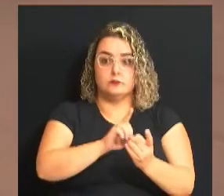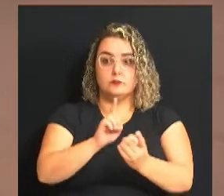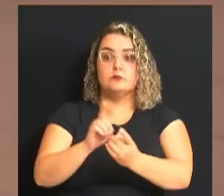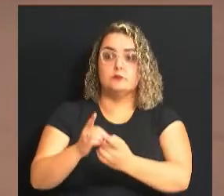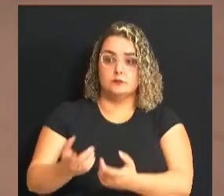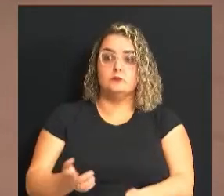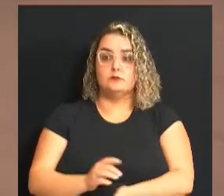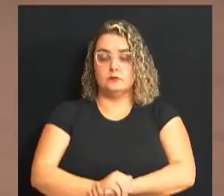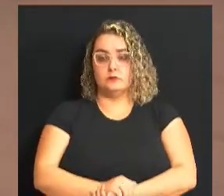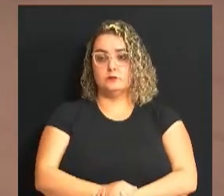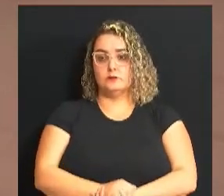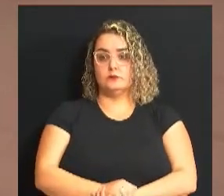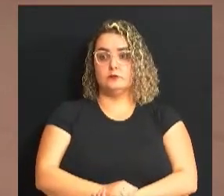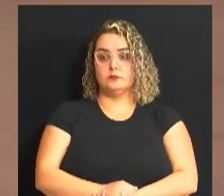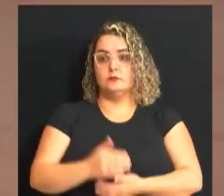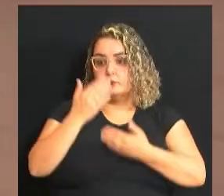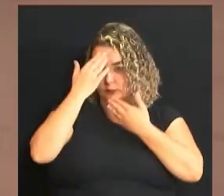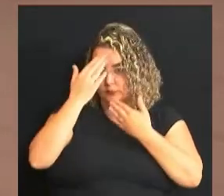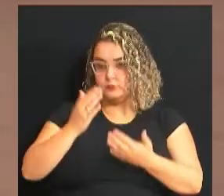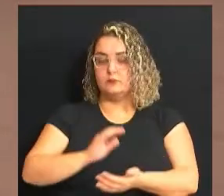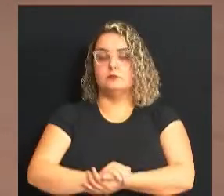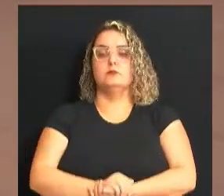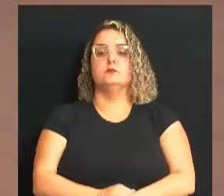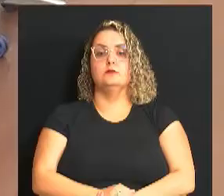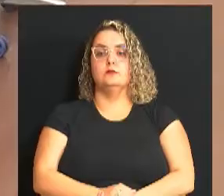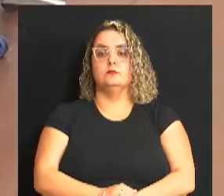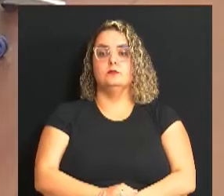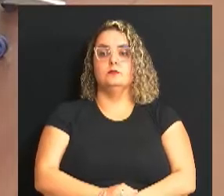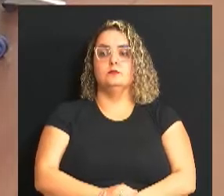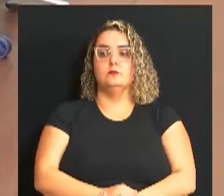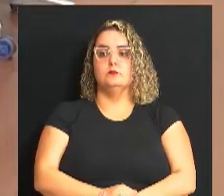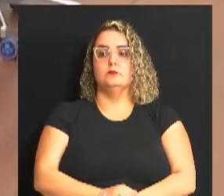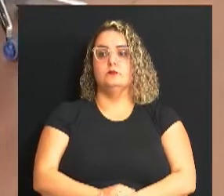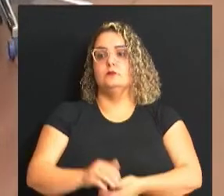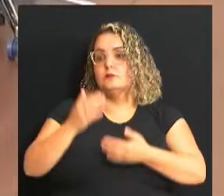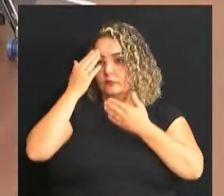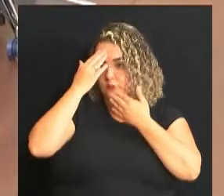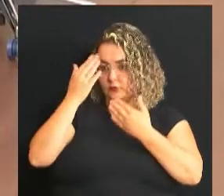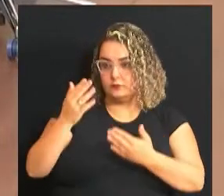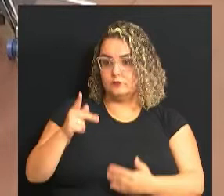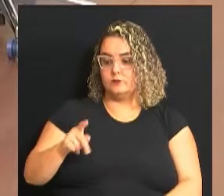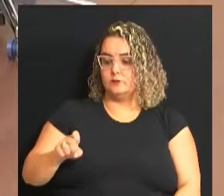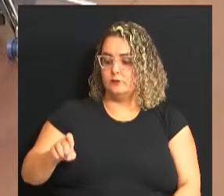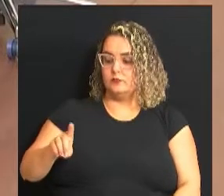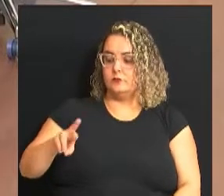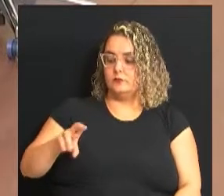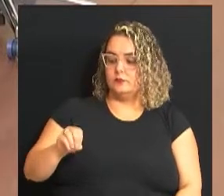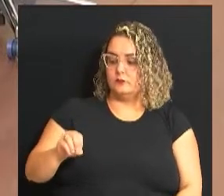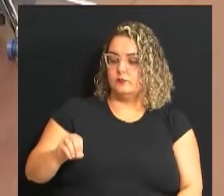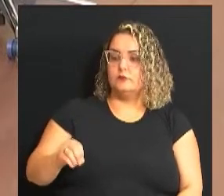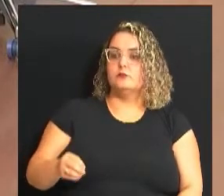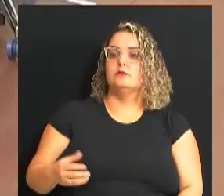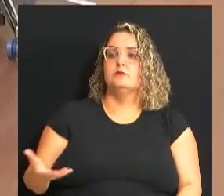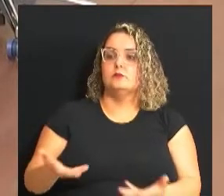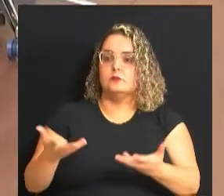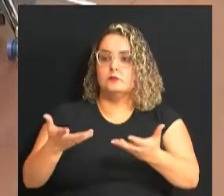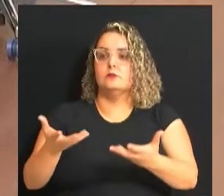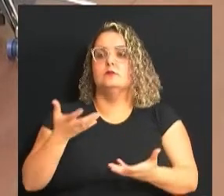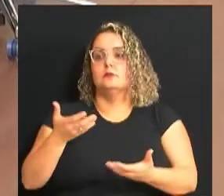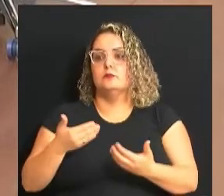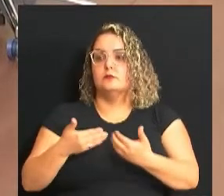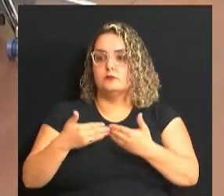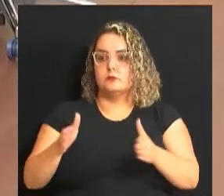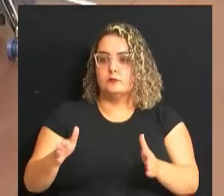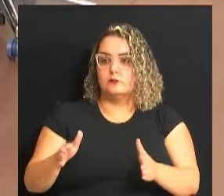preceito. Obrigado. Muito obrigado, Pedro Costa, pela contribuição. Gostaria de passar a